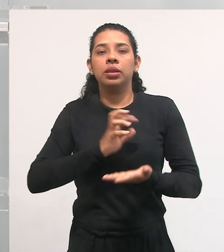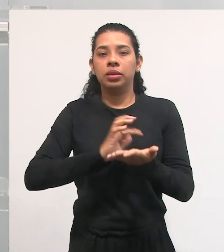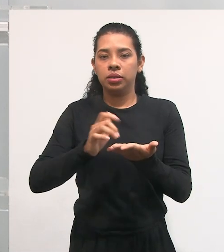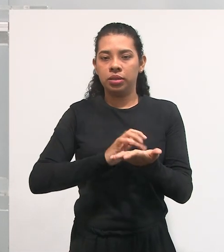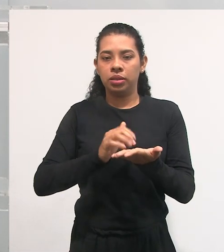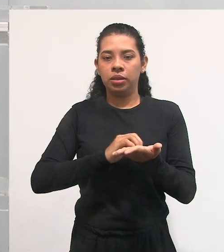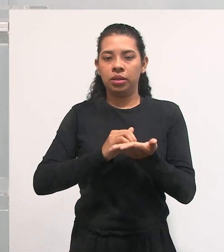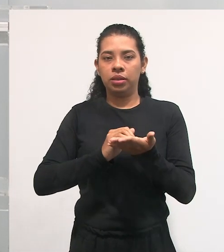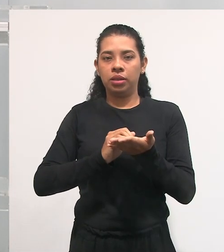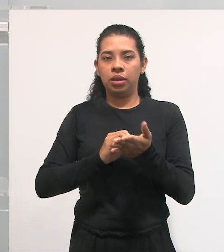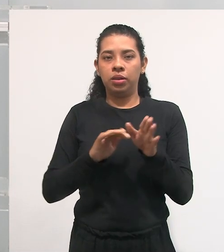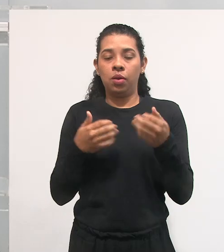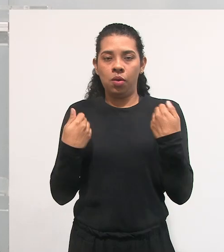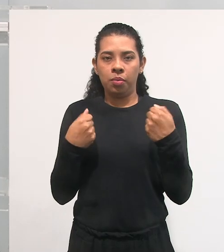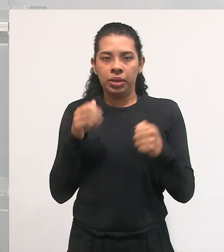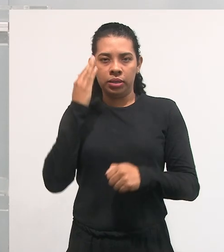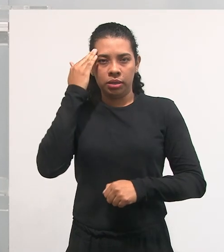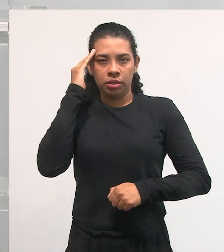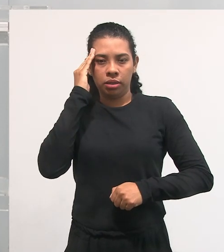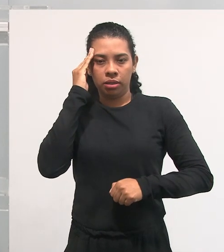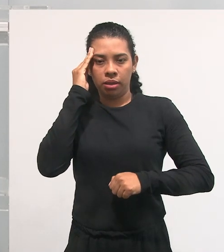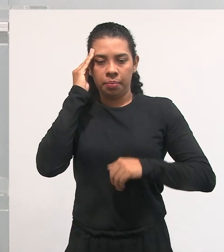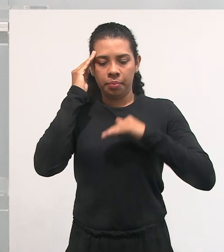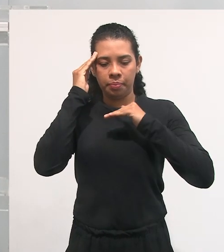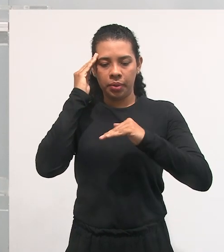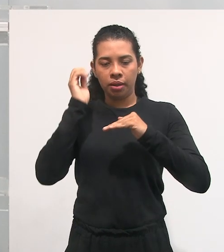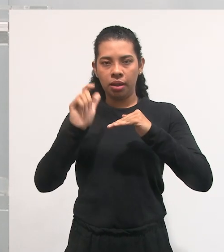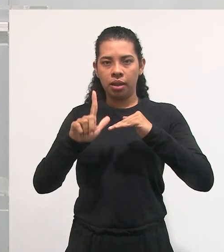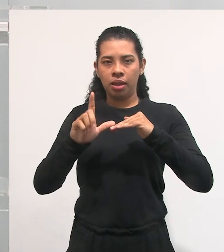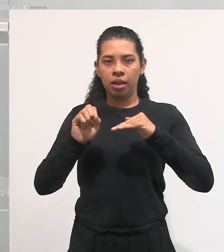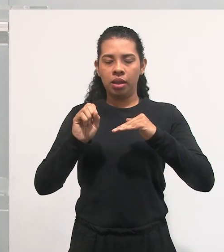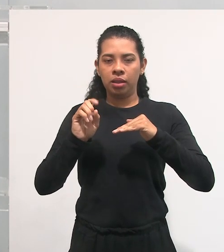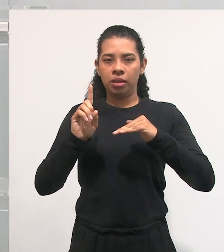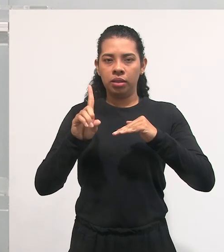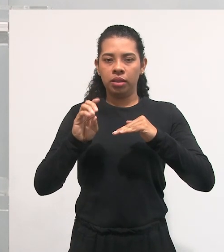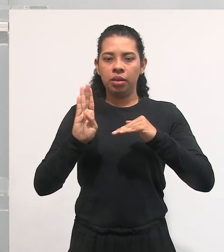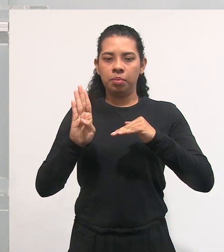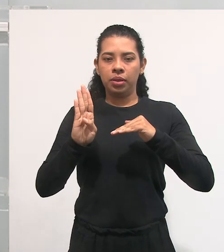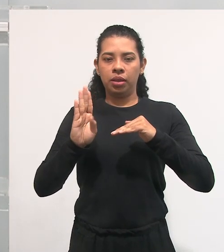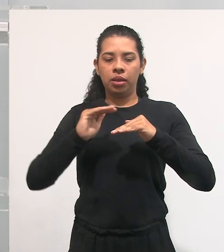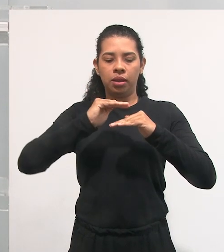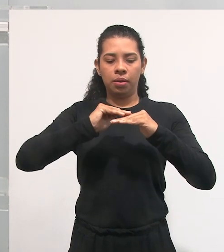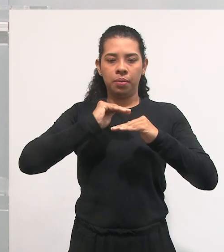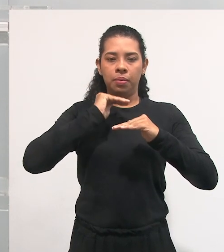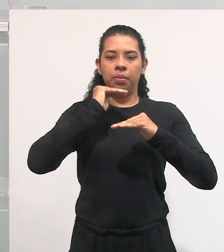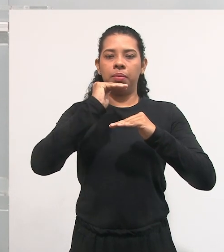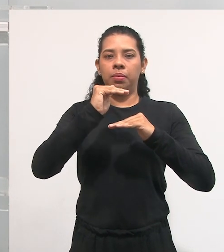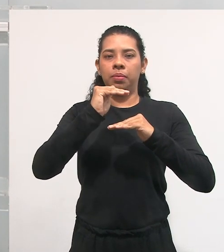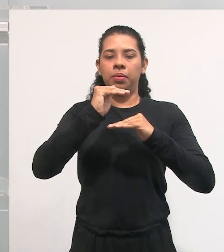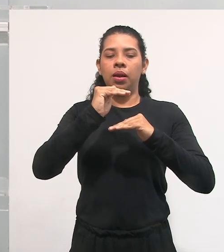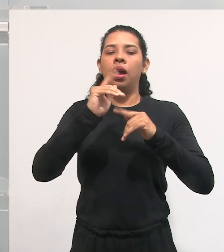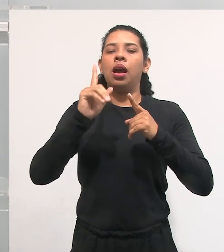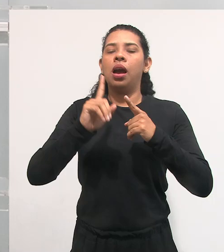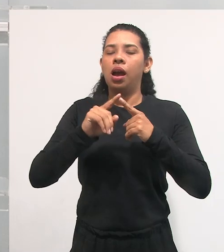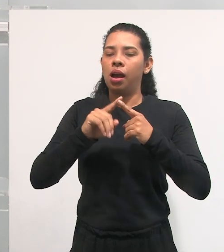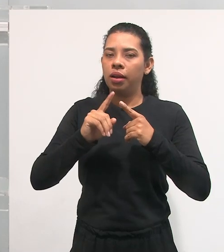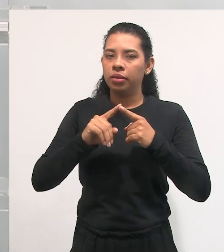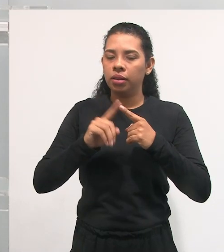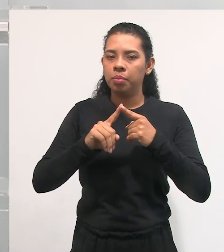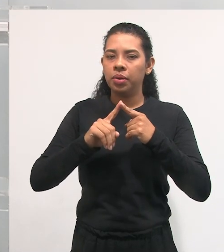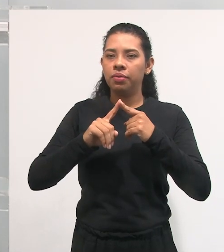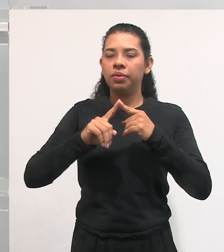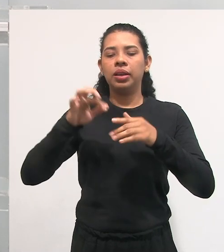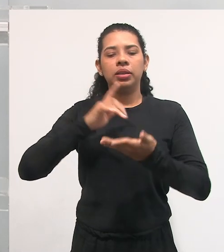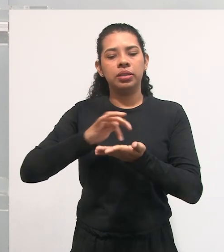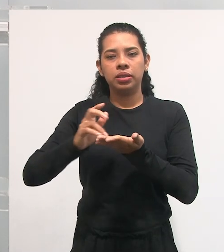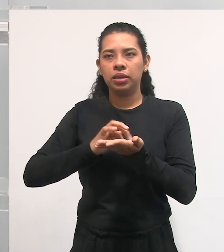é literalmente uma hierarquia, então eu tenho a LDB, tenho o Conselho Nacional de Educação, aí eu tenho as secretarias estaduais, as